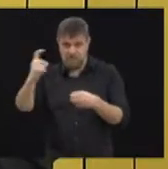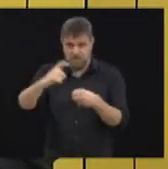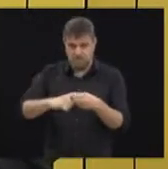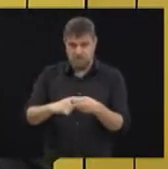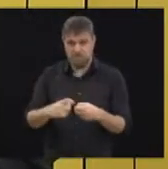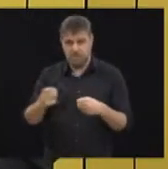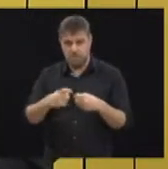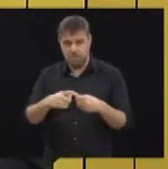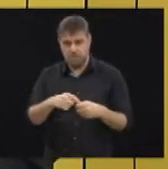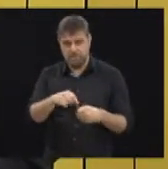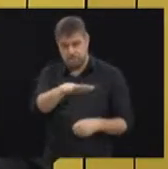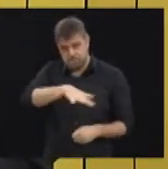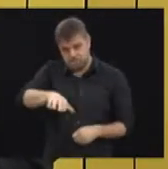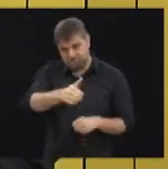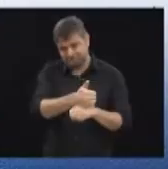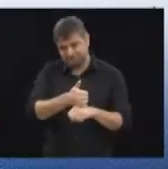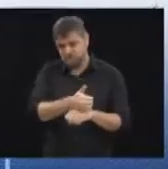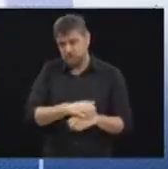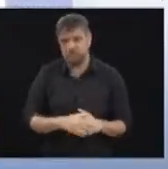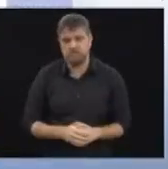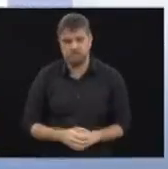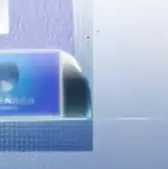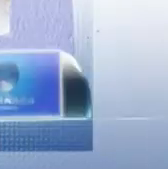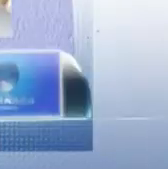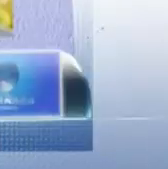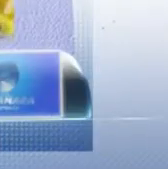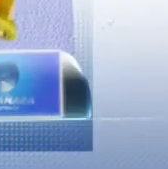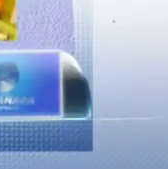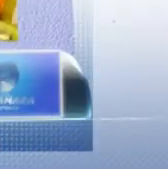volta com um médico sanitarista.